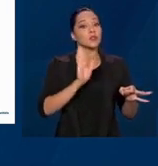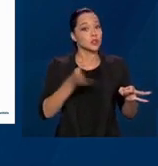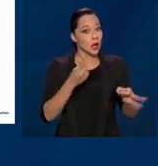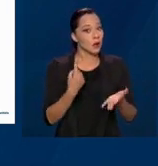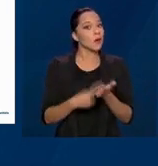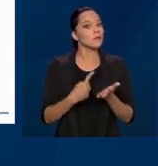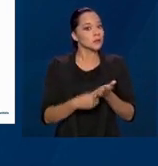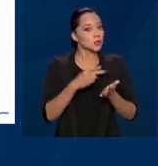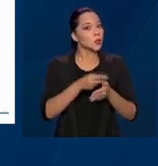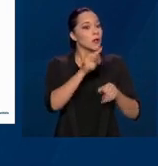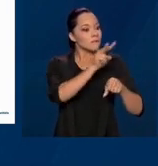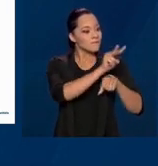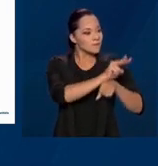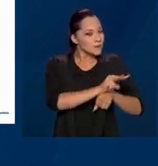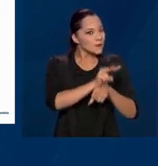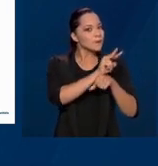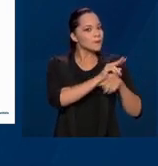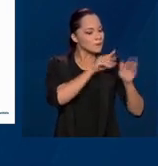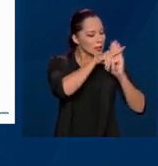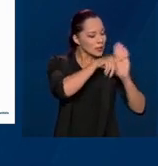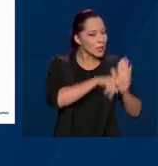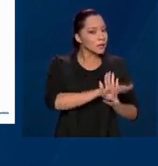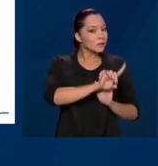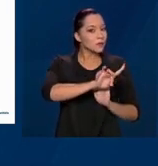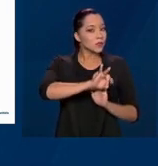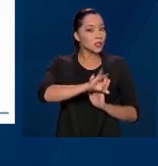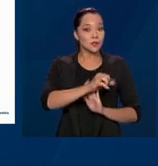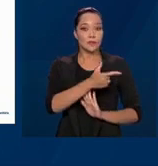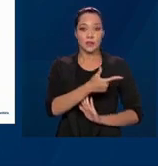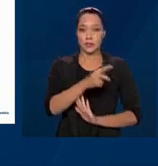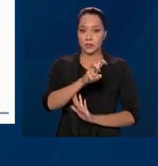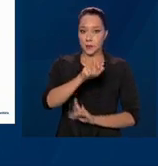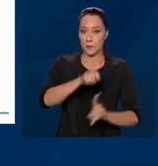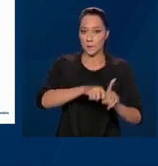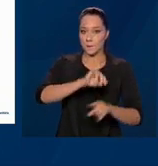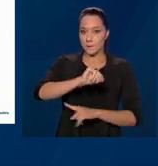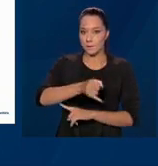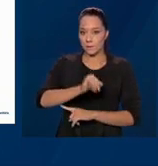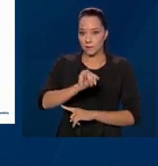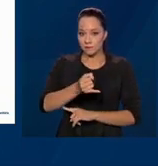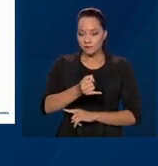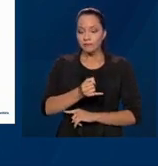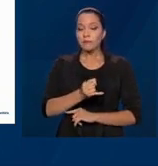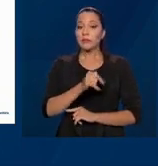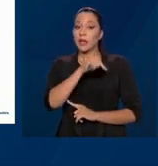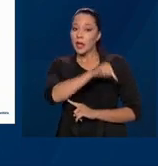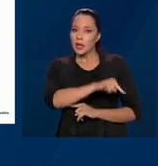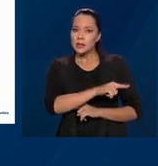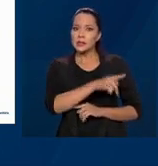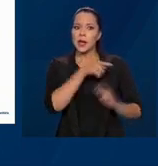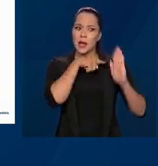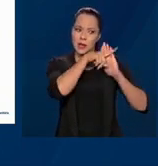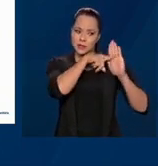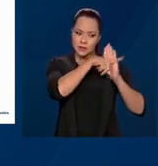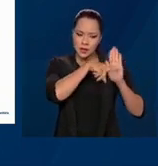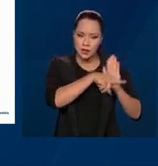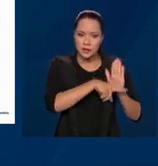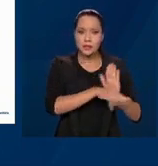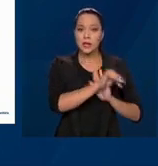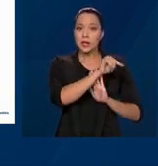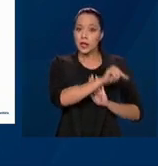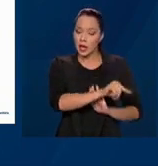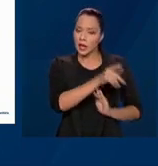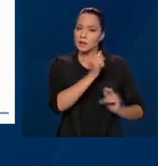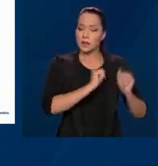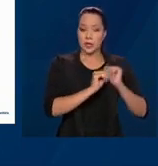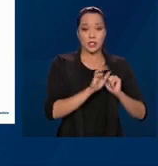essa inspeção para 25 de janeiro. Essa inspeção é parte do que é a expectativa da autoridade